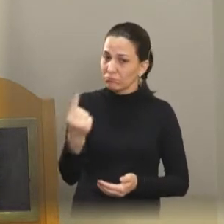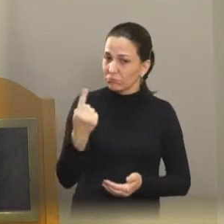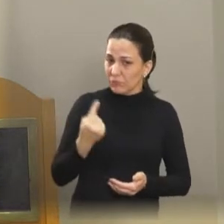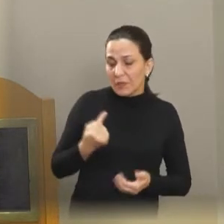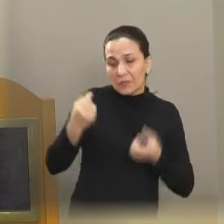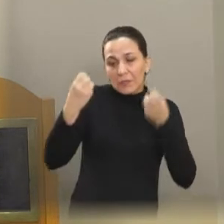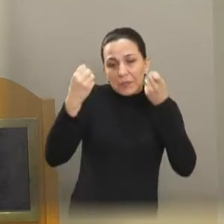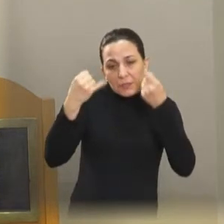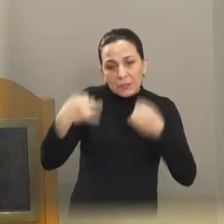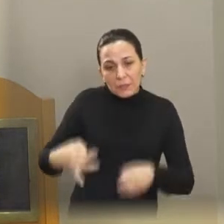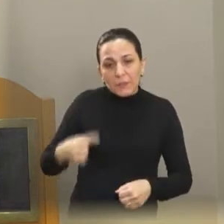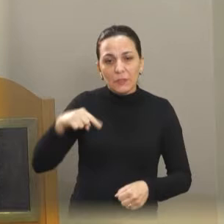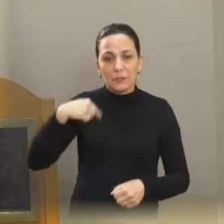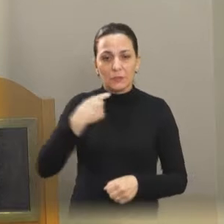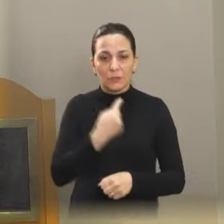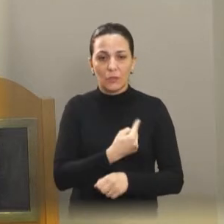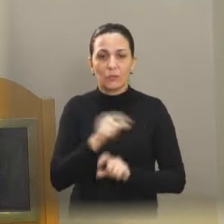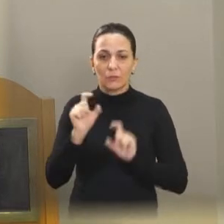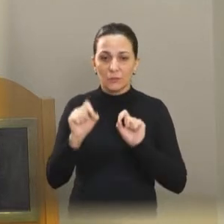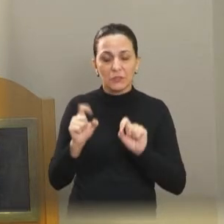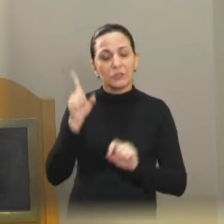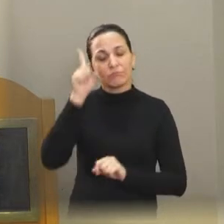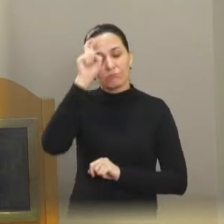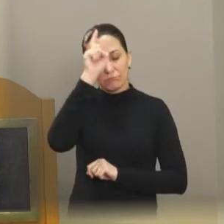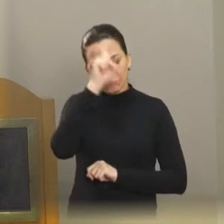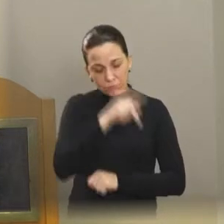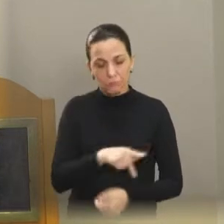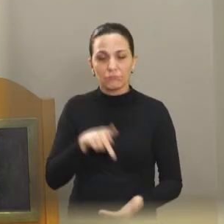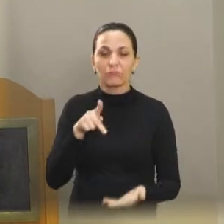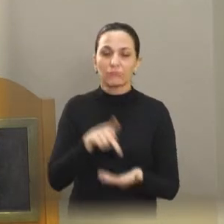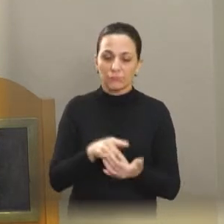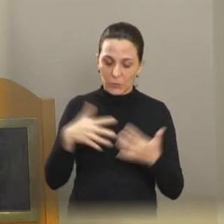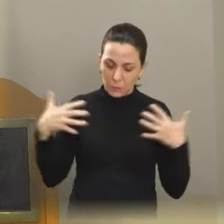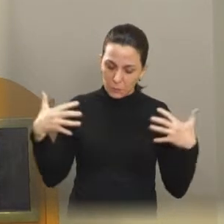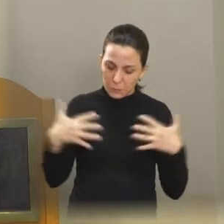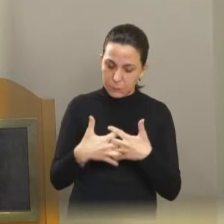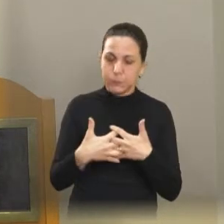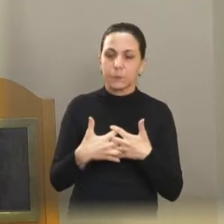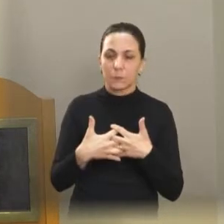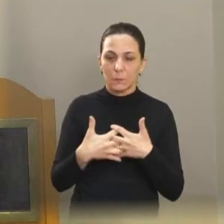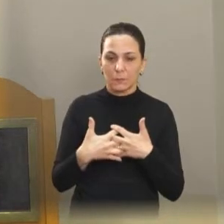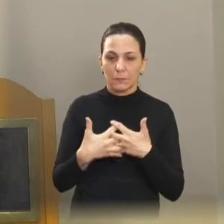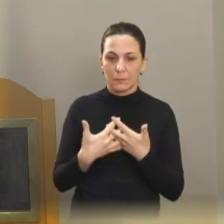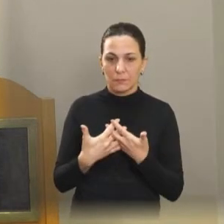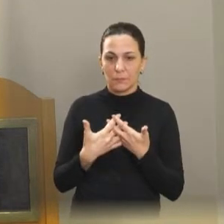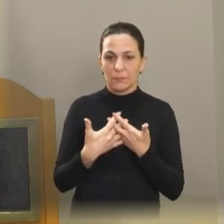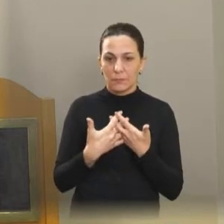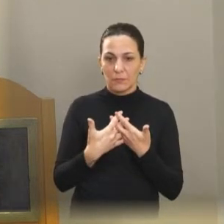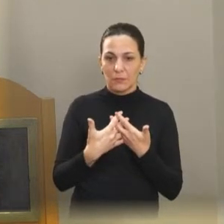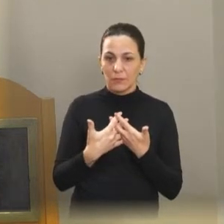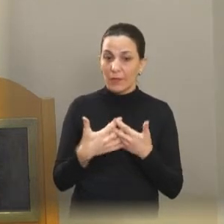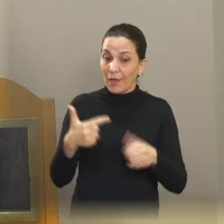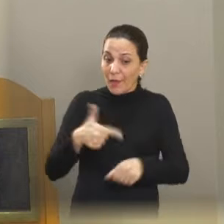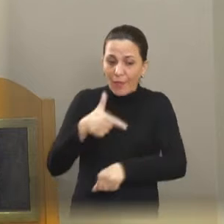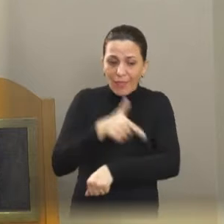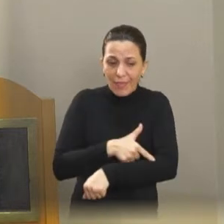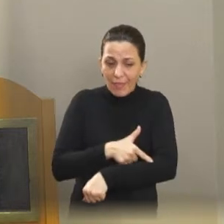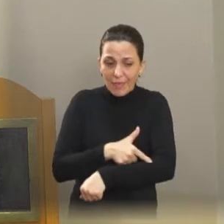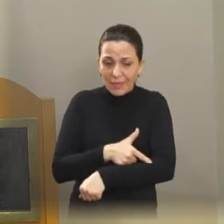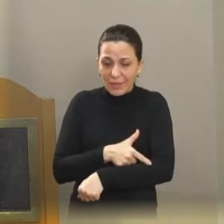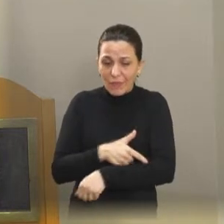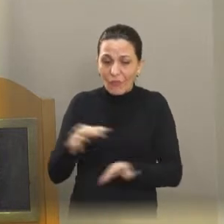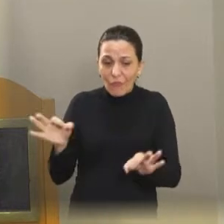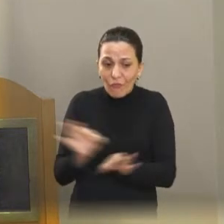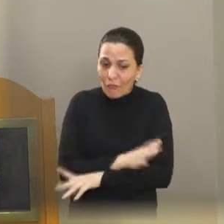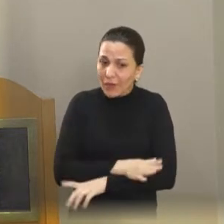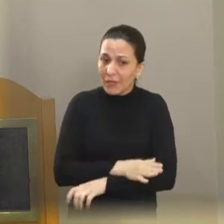fala nos explicam nós passamos mas tá difícil viu gente tá complicado e não era para ter jamais dentro já era para Tá erradicado mas